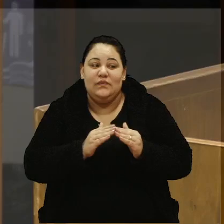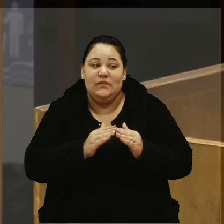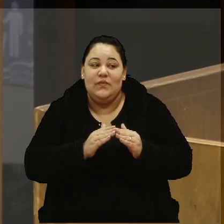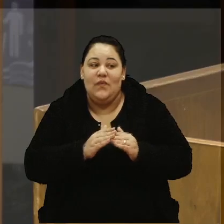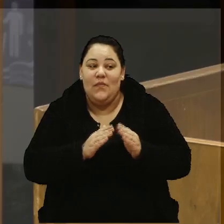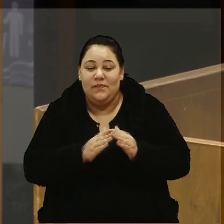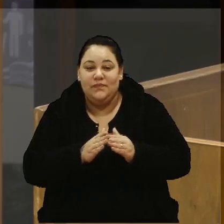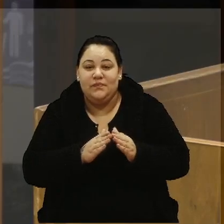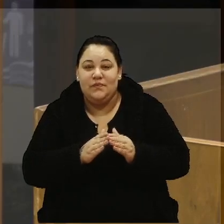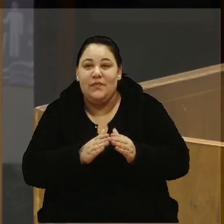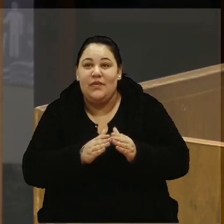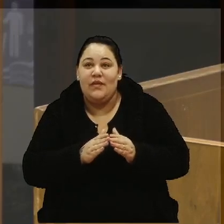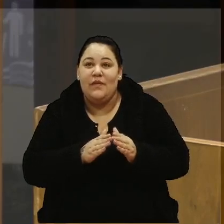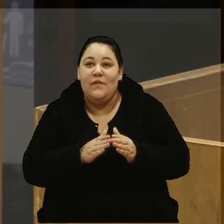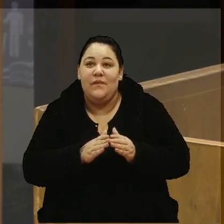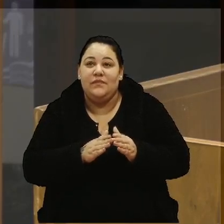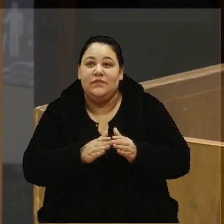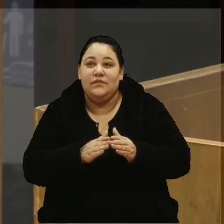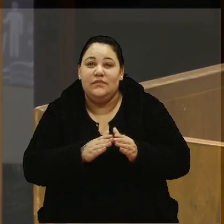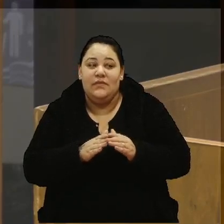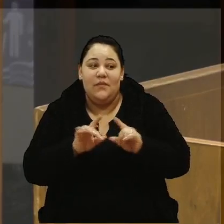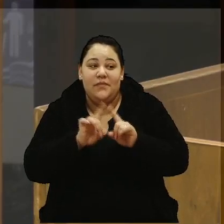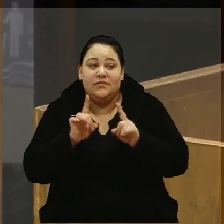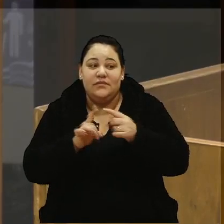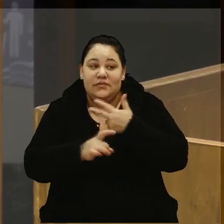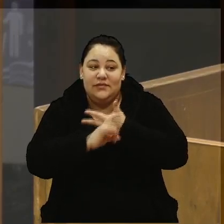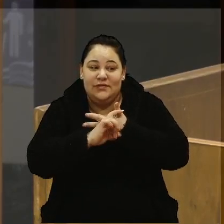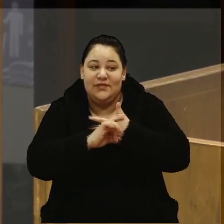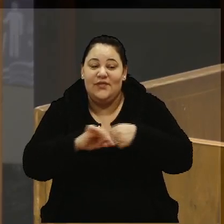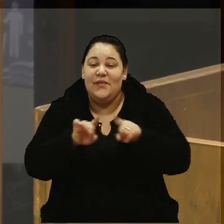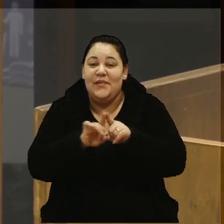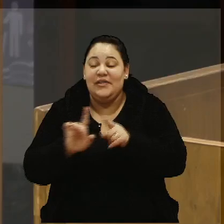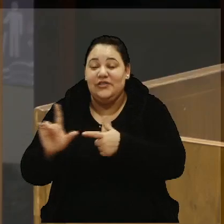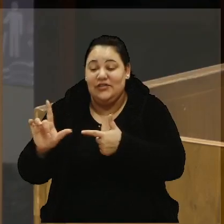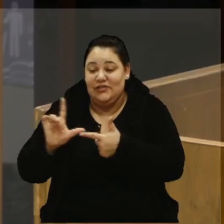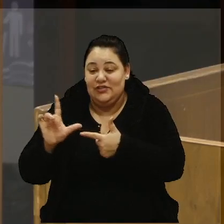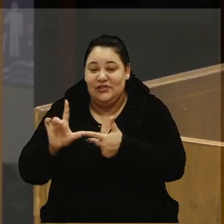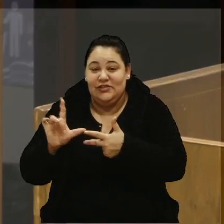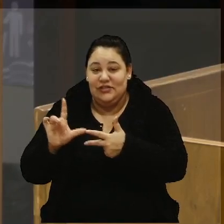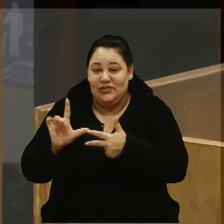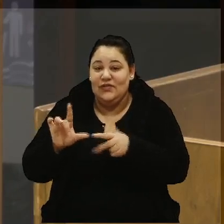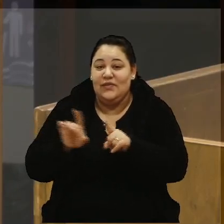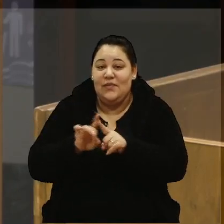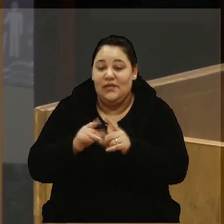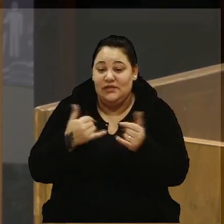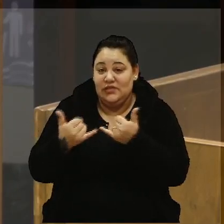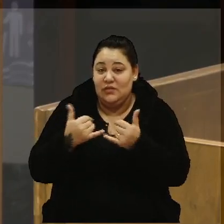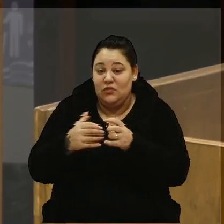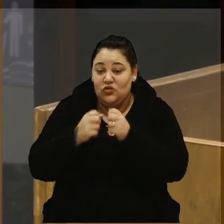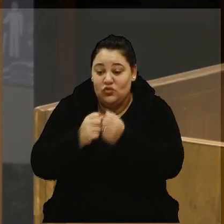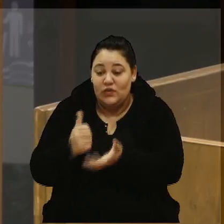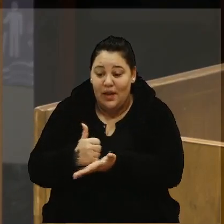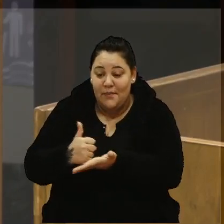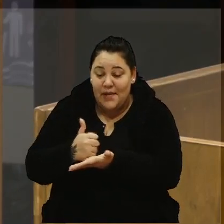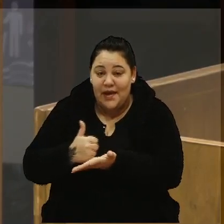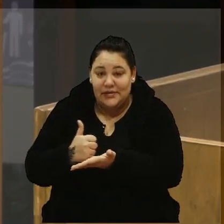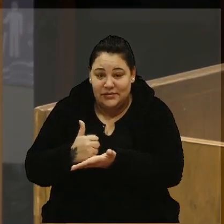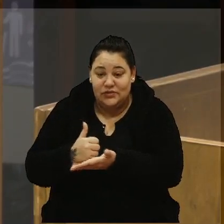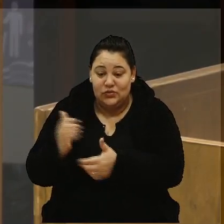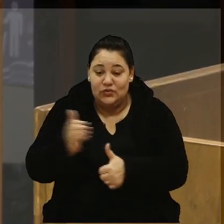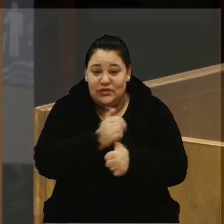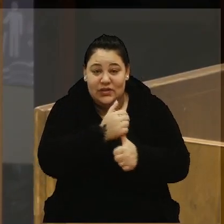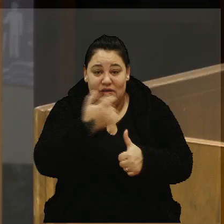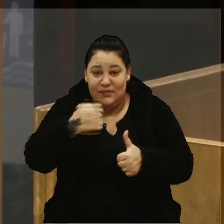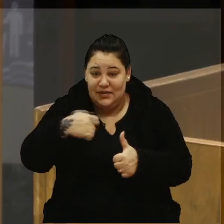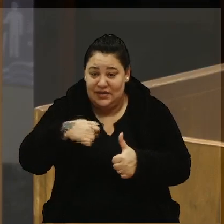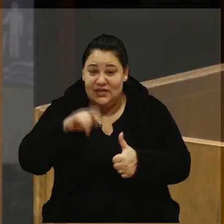escalão, que no caso é desde o executivo, legislativo, que tem que ser o exemplo junto da base, que é o Conselho Tutelar, que é o que